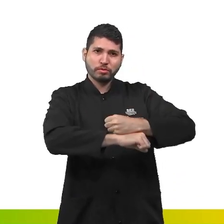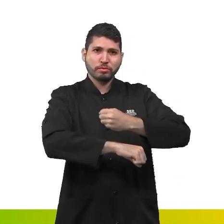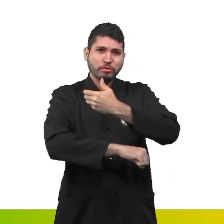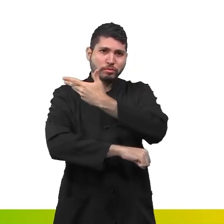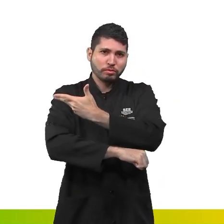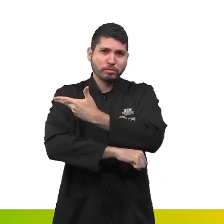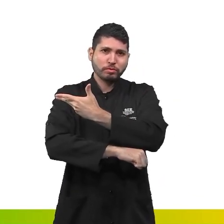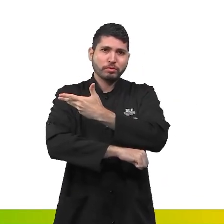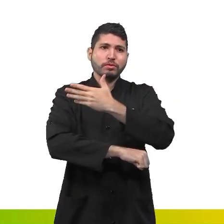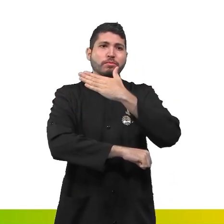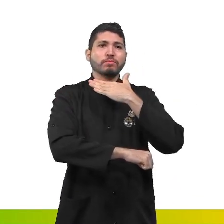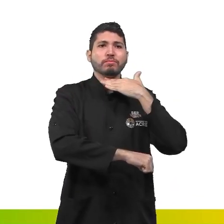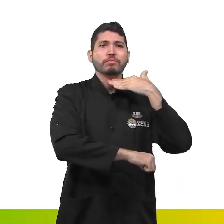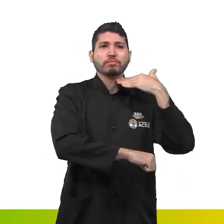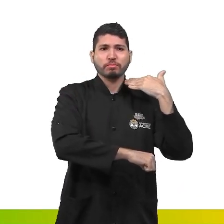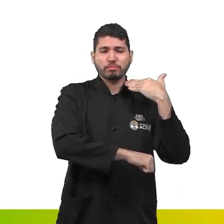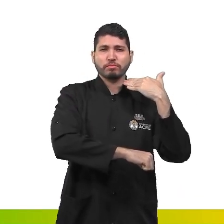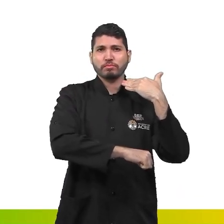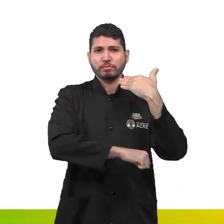colonizado.